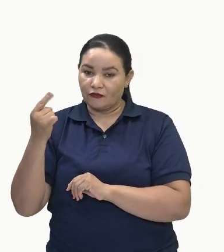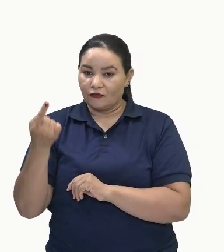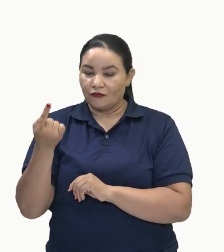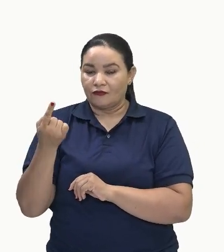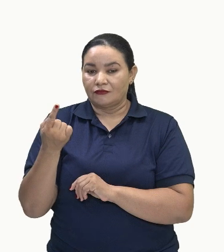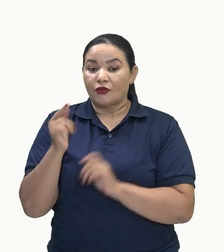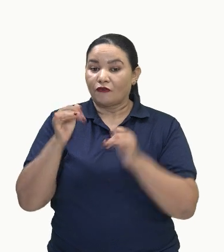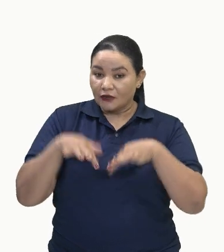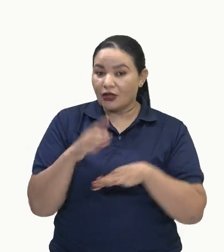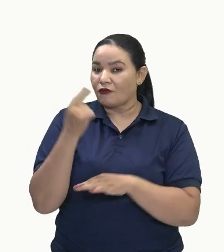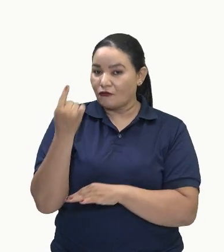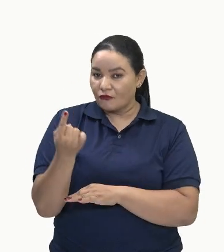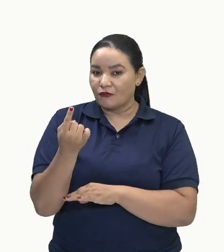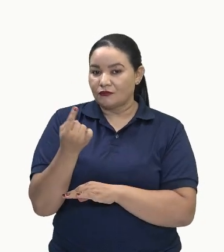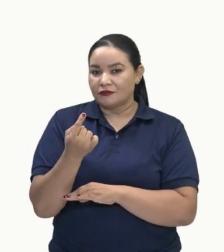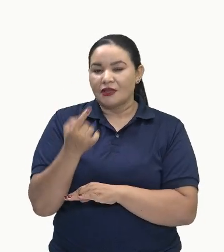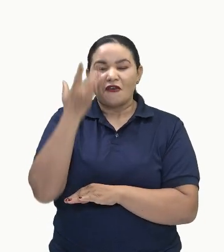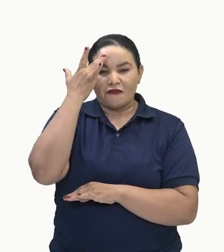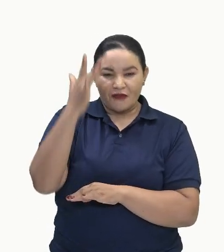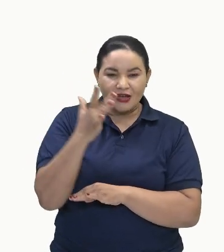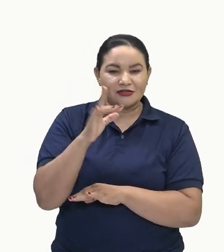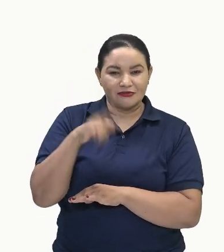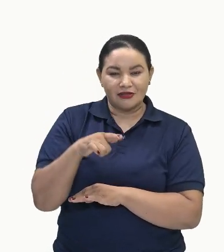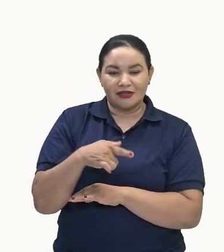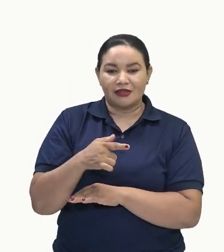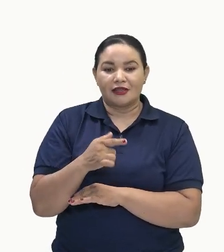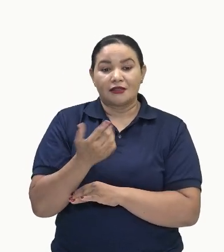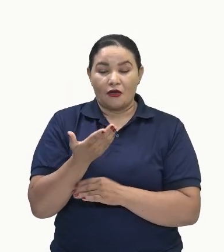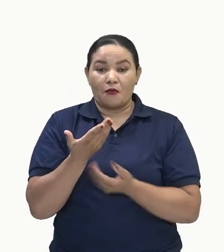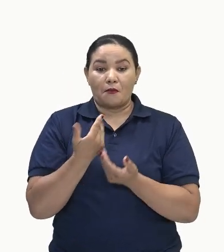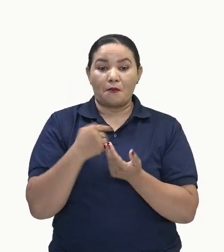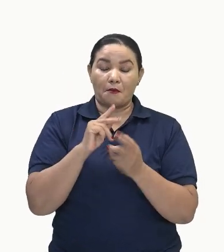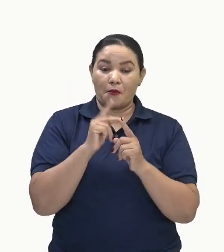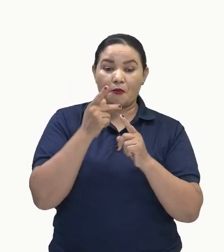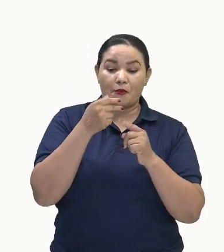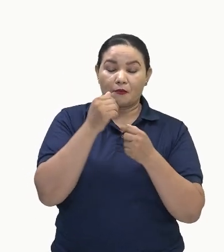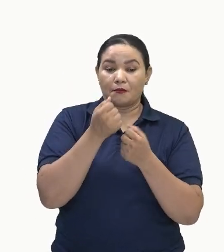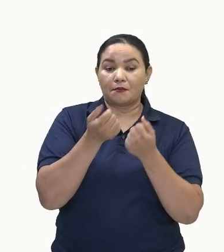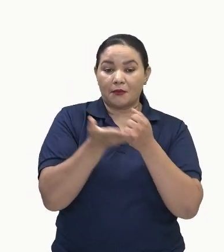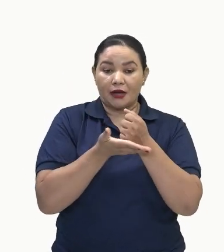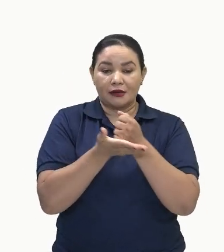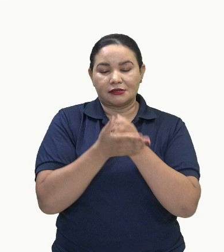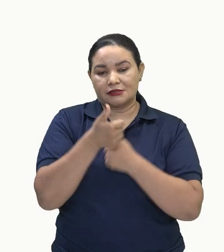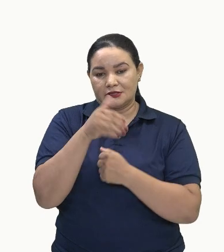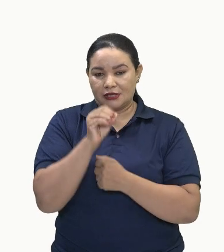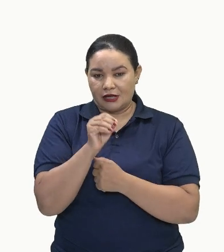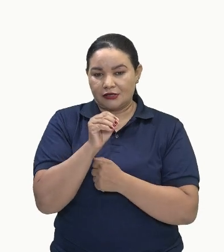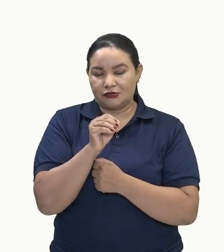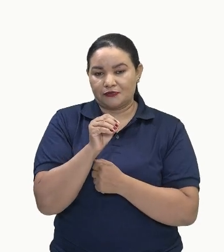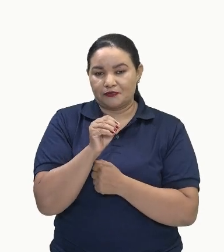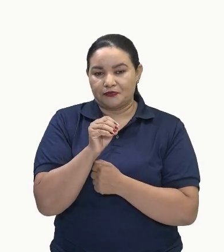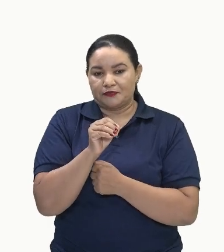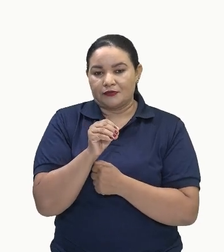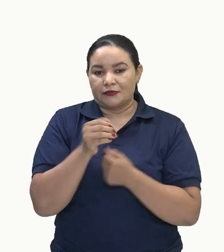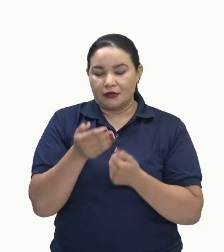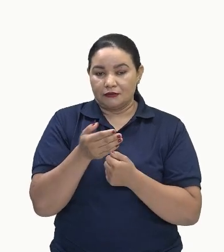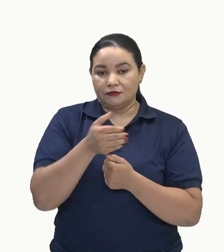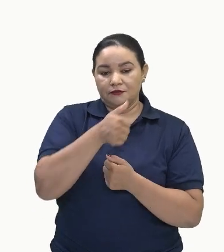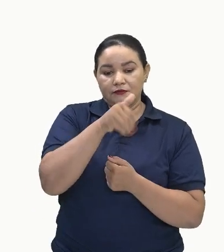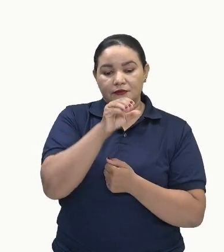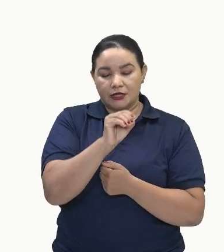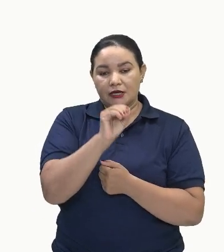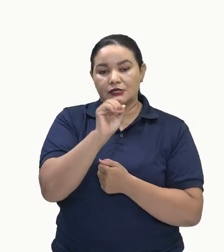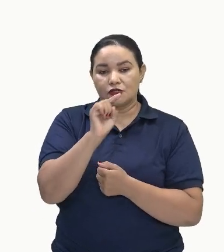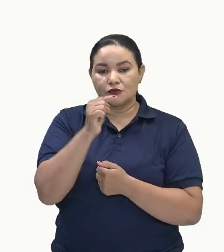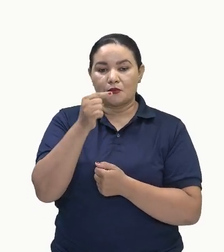0,00001. Perceba que é muito mais fácil você falar esse número em potência de base 10, né? Dizendo aí ele sendo 10 elevado a